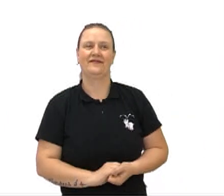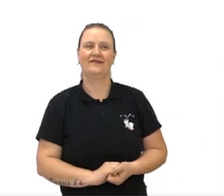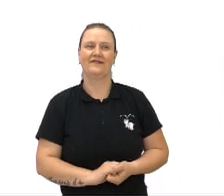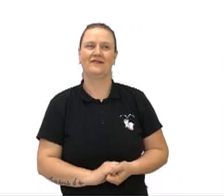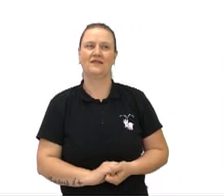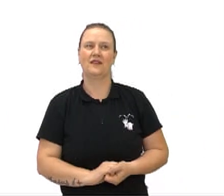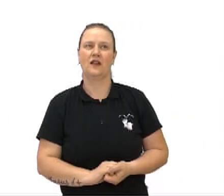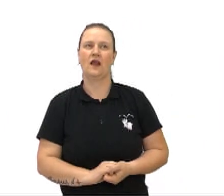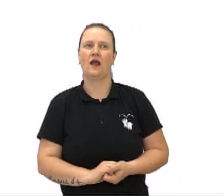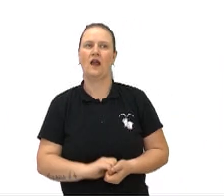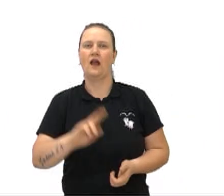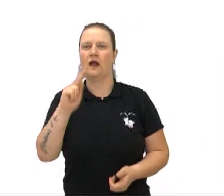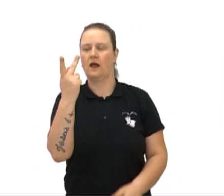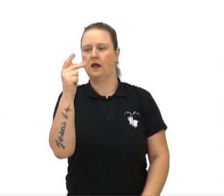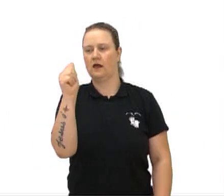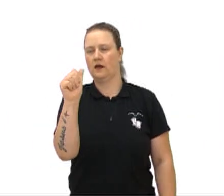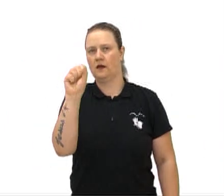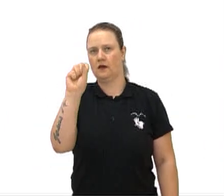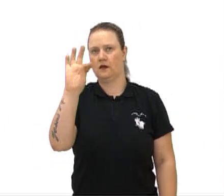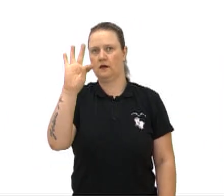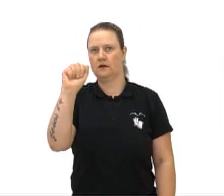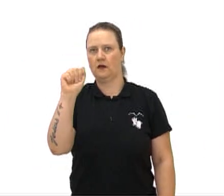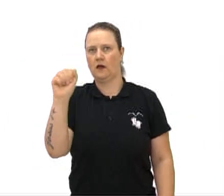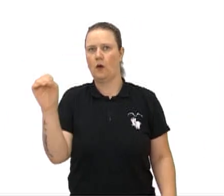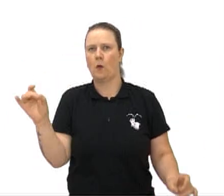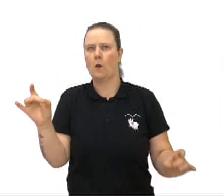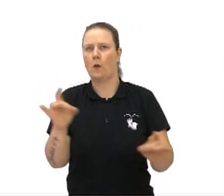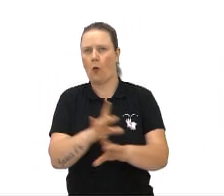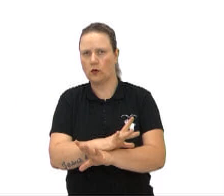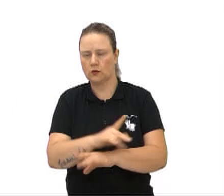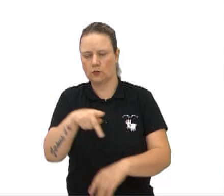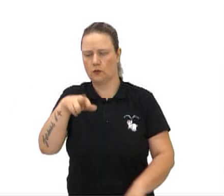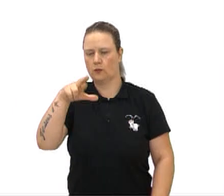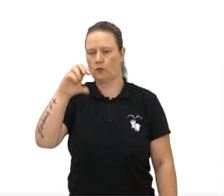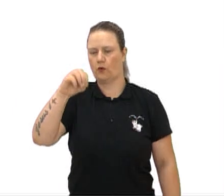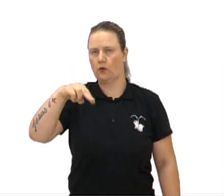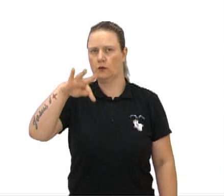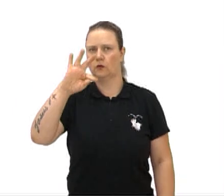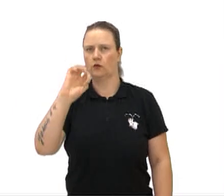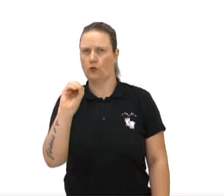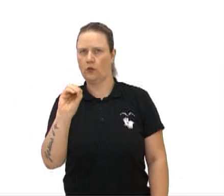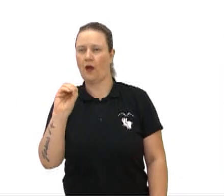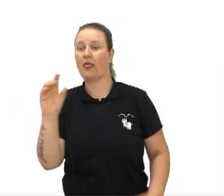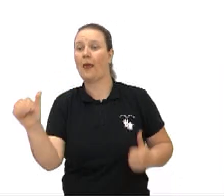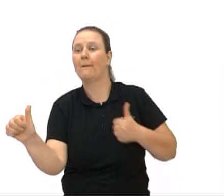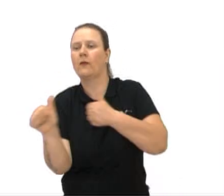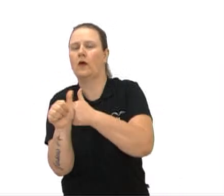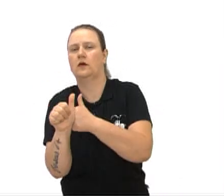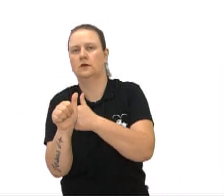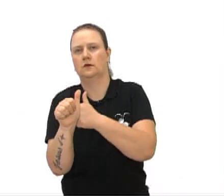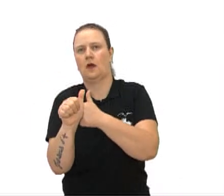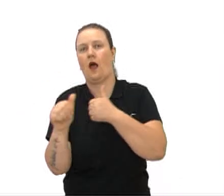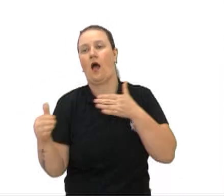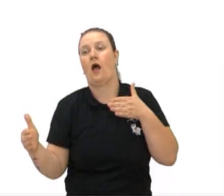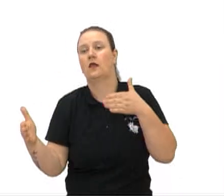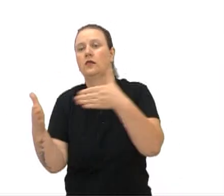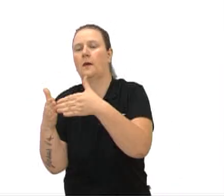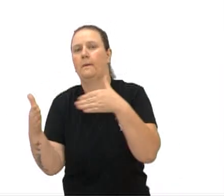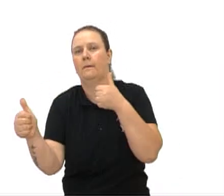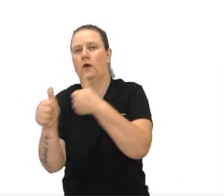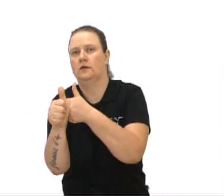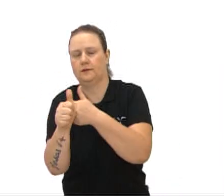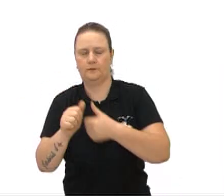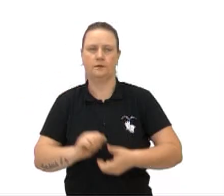Hasta pronto é até mais também. Estas expressões de despedida servem para despedir-se de